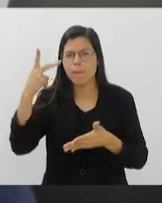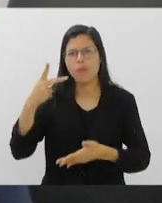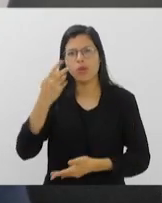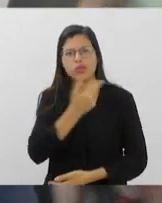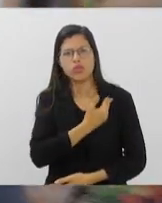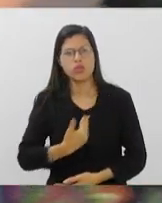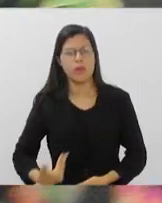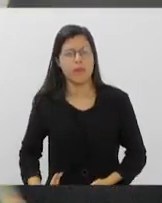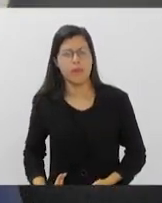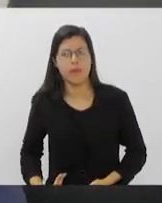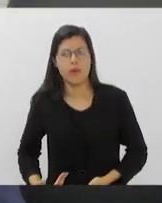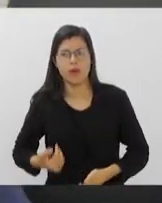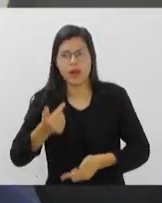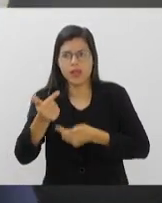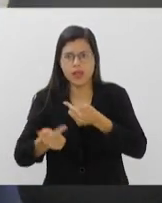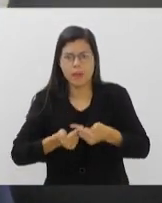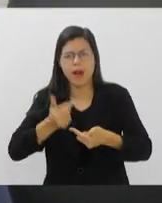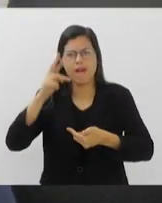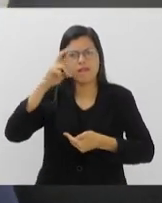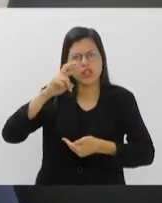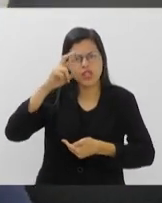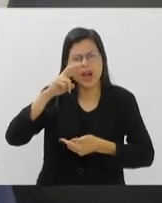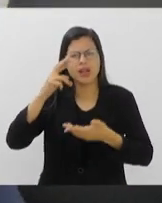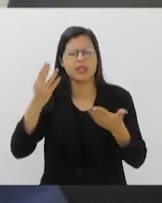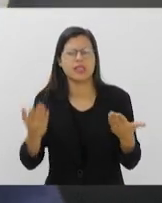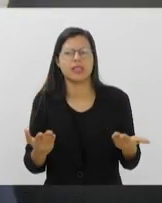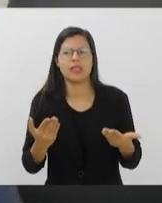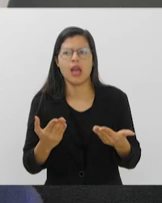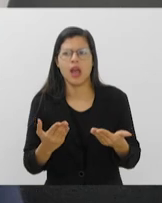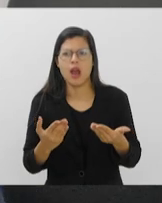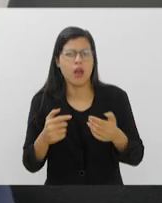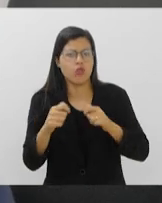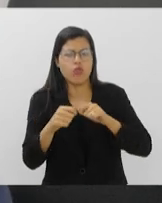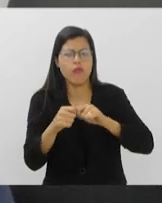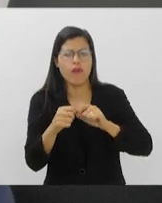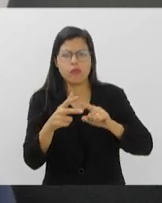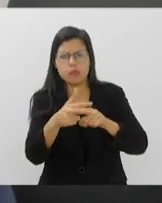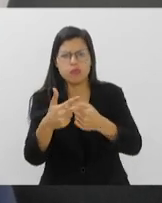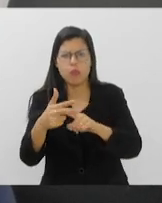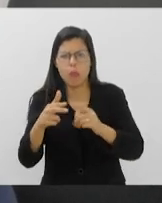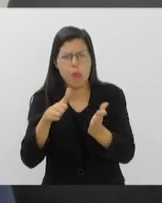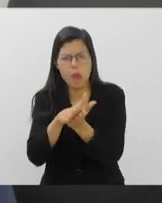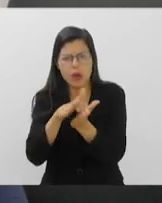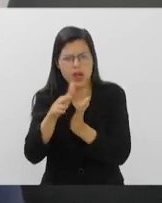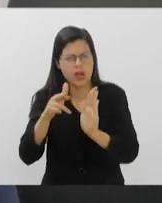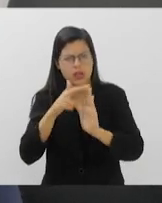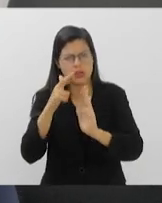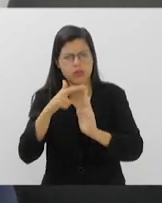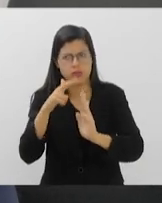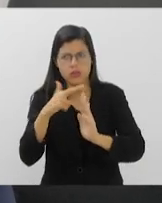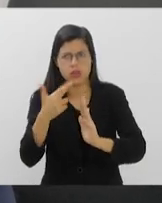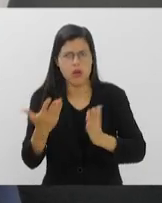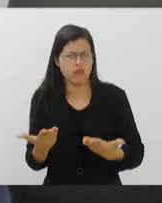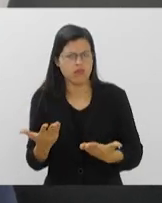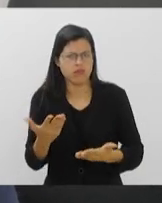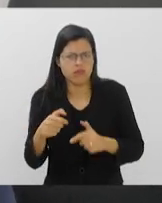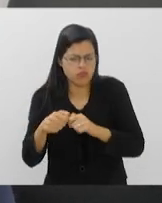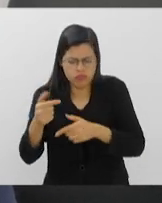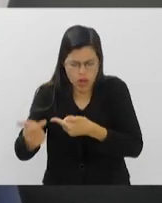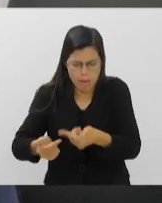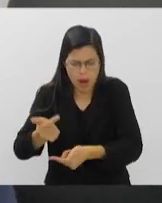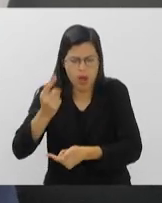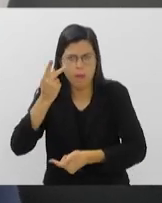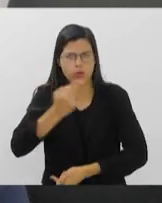fomentar outras trabalhar outras fiscalizar outras não edita uma resolução não tá trabalhando política pública função